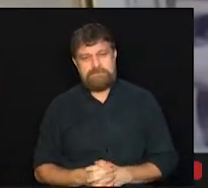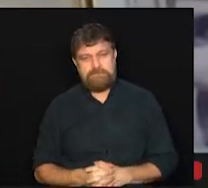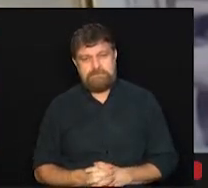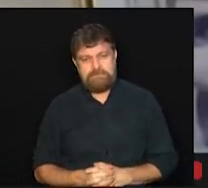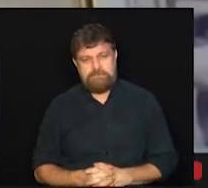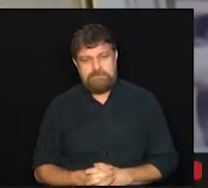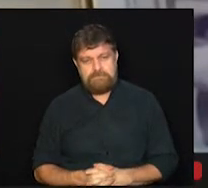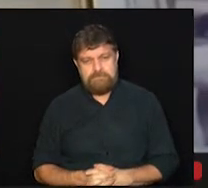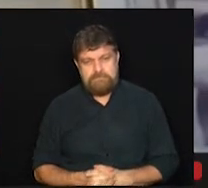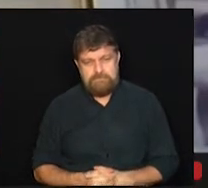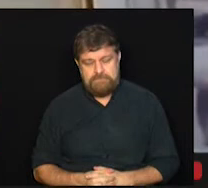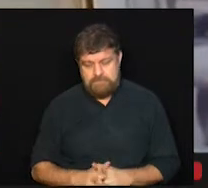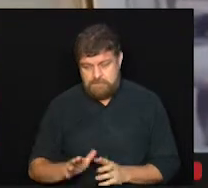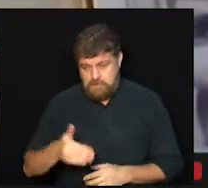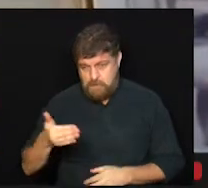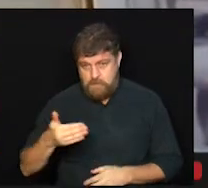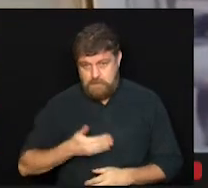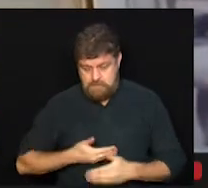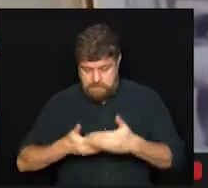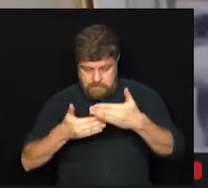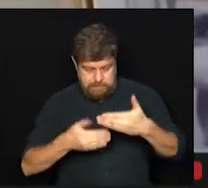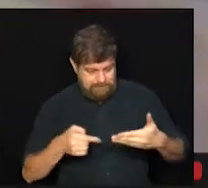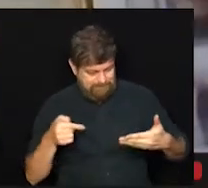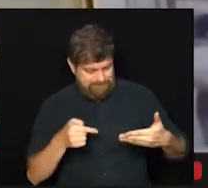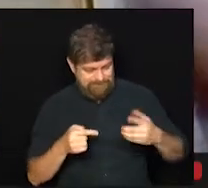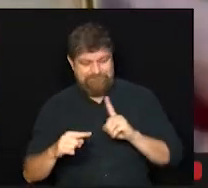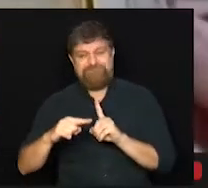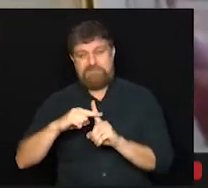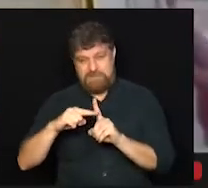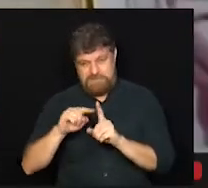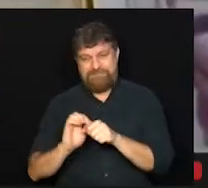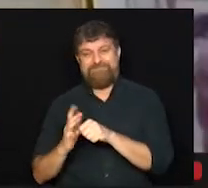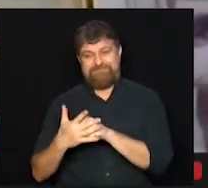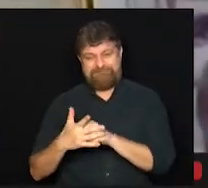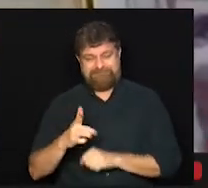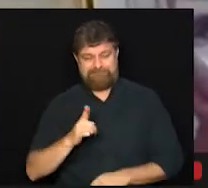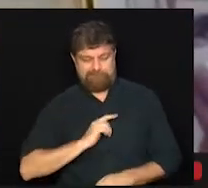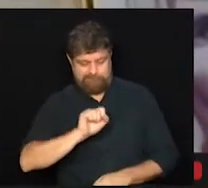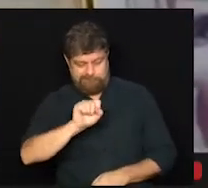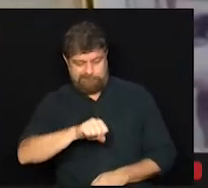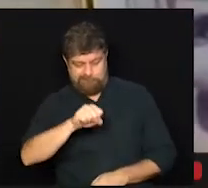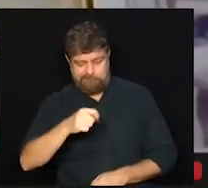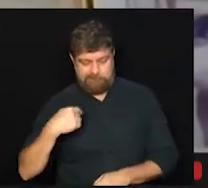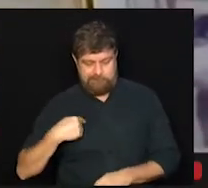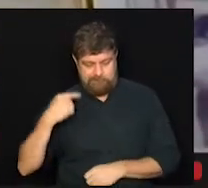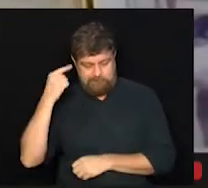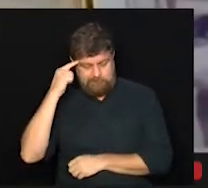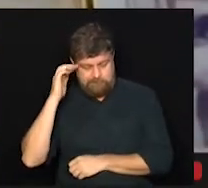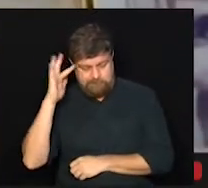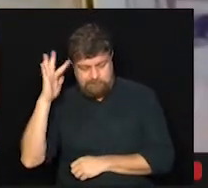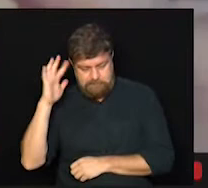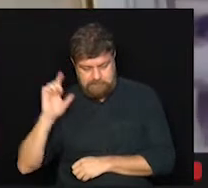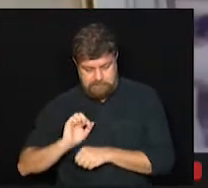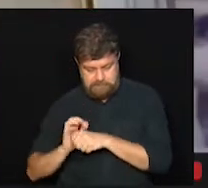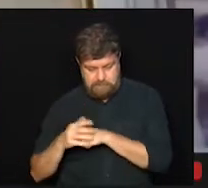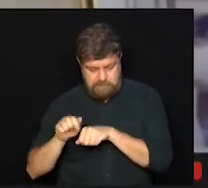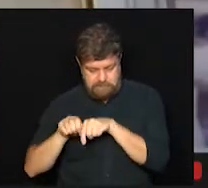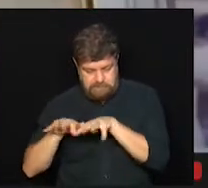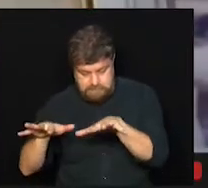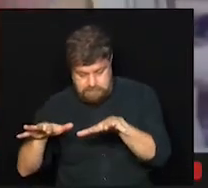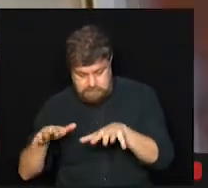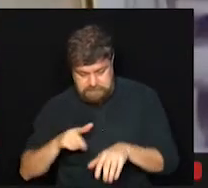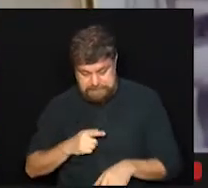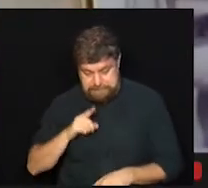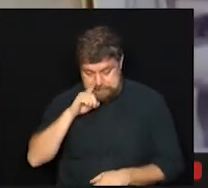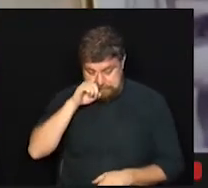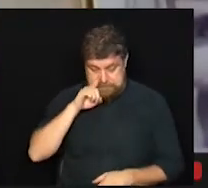Quando o exame chega, se o exame se torna positivo, então eu preciso pensar se houve risco de contágio. Por isso, todo mundo, a